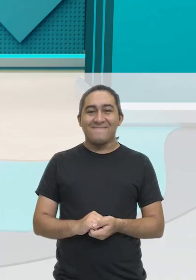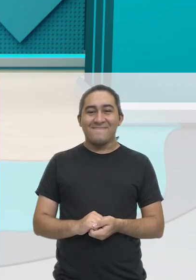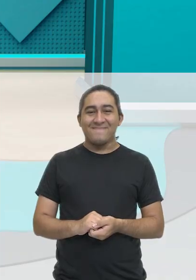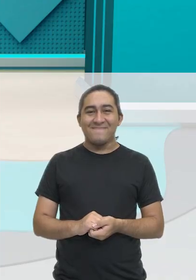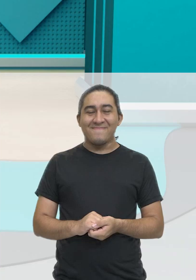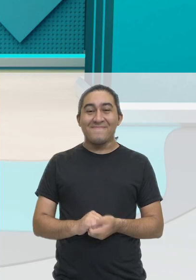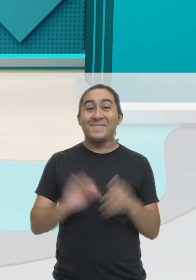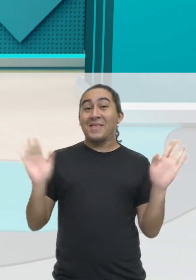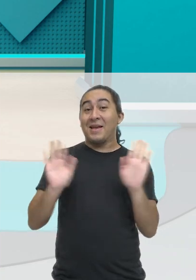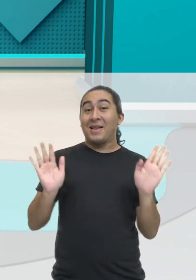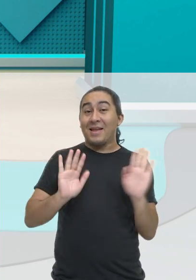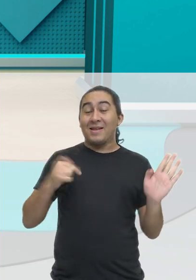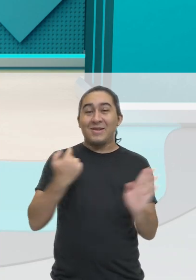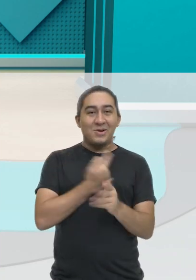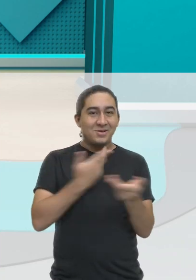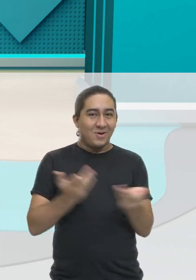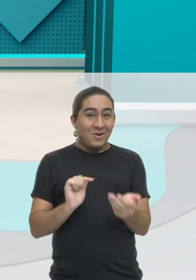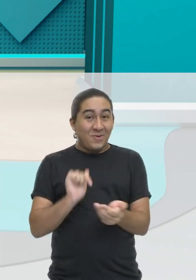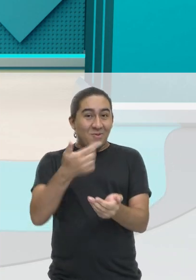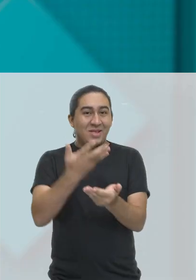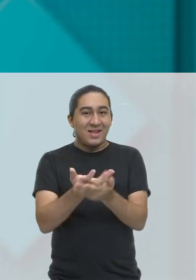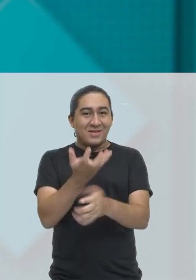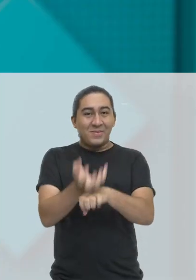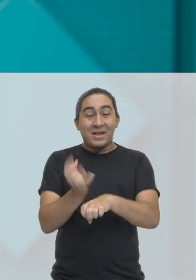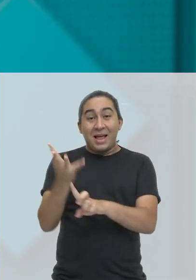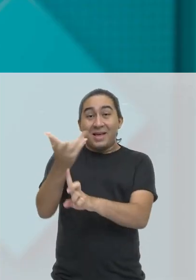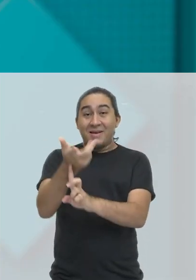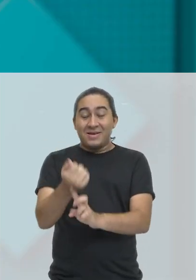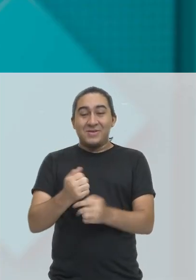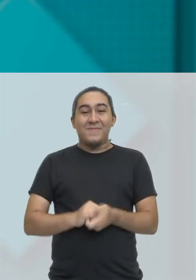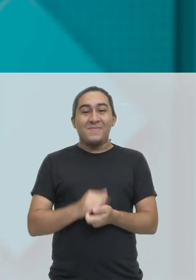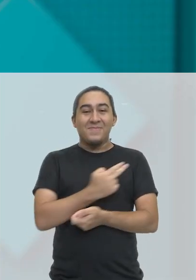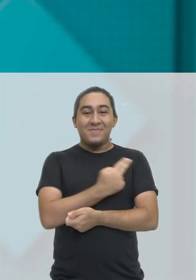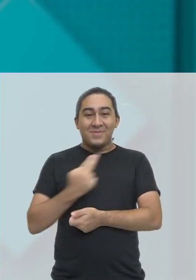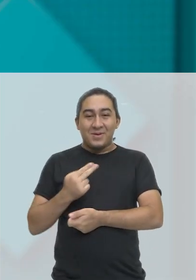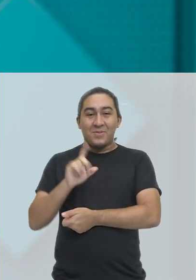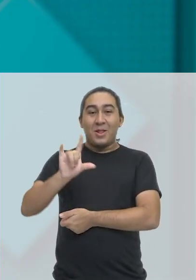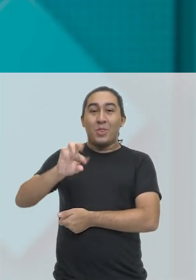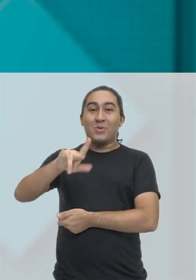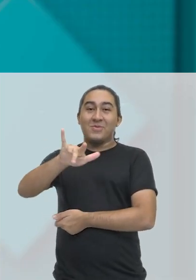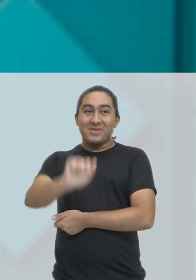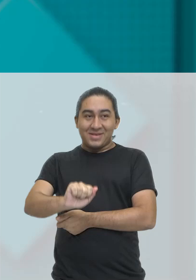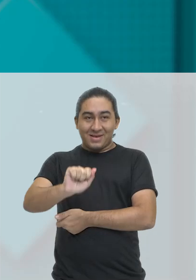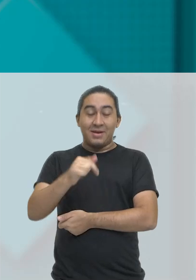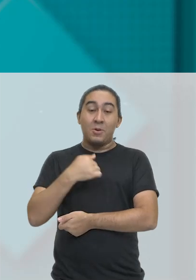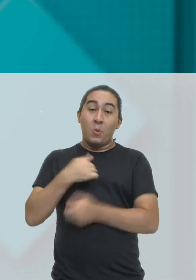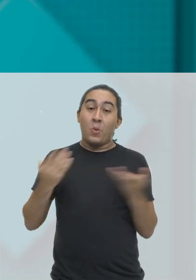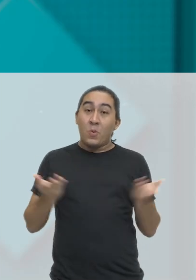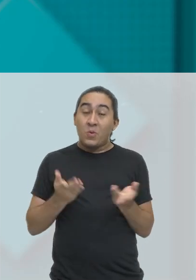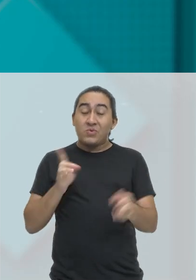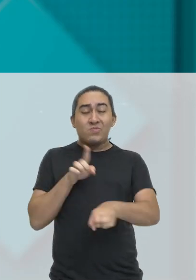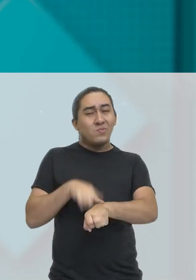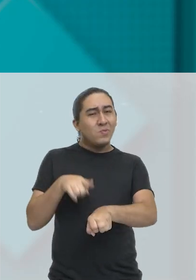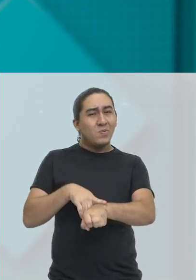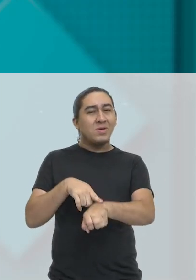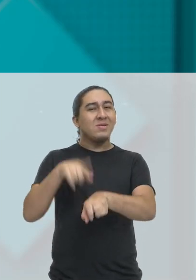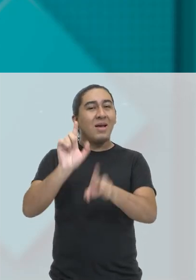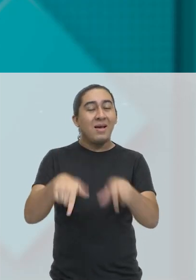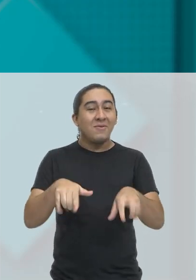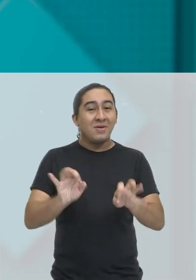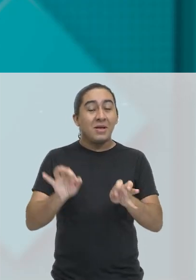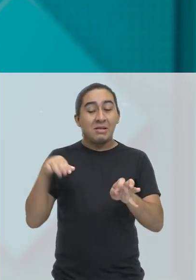Olá, então estamos aqui para mais uma aula de arte. Eu sou a professora Lúcia Santos e vou estar com vocês nesse momento,